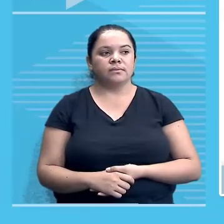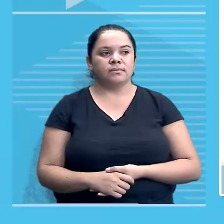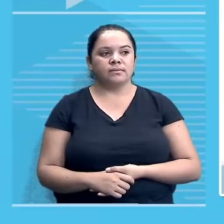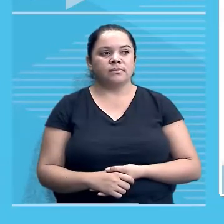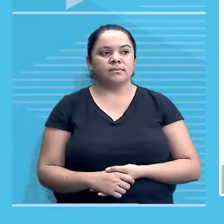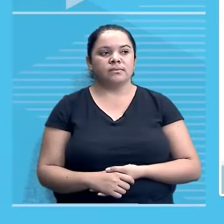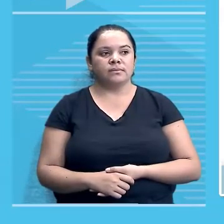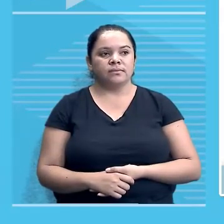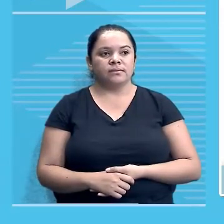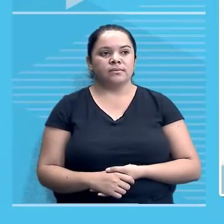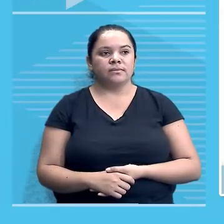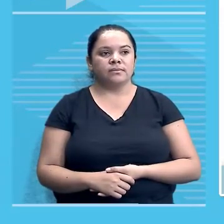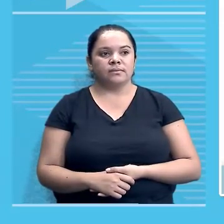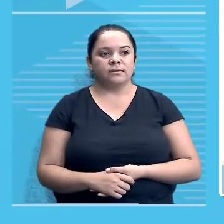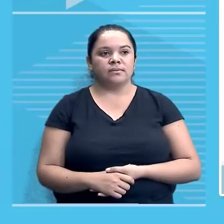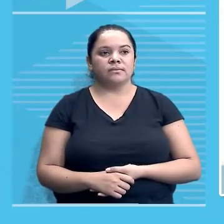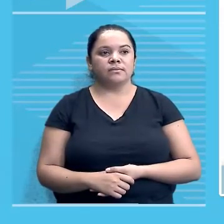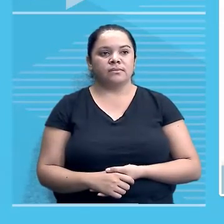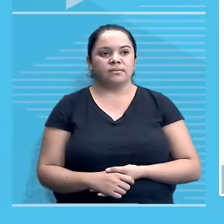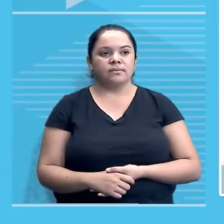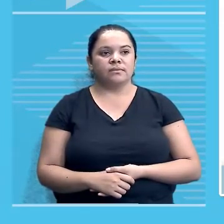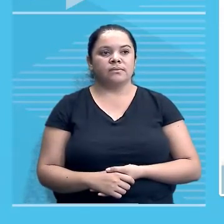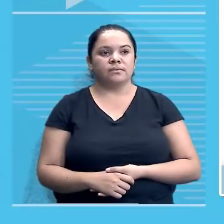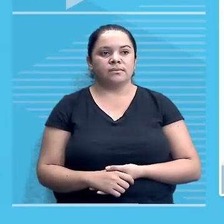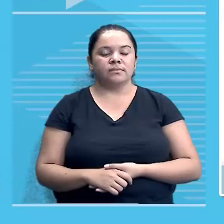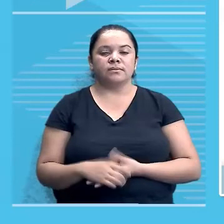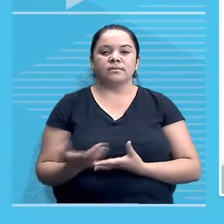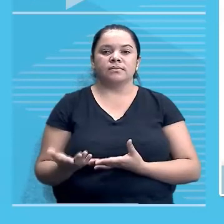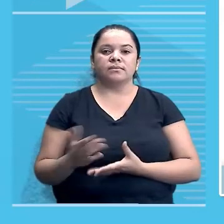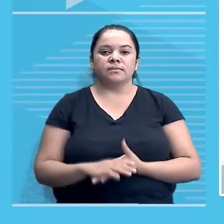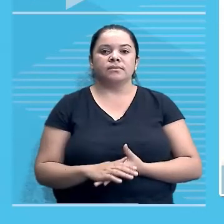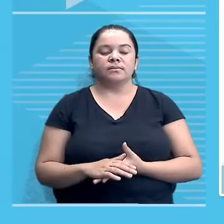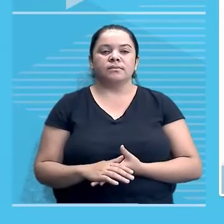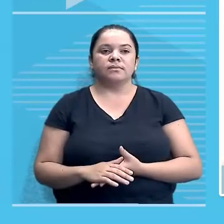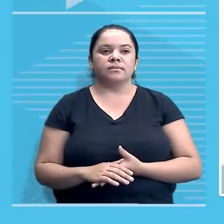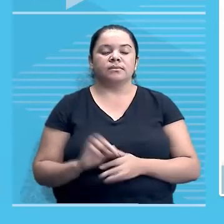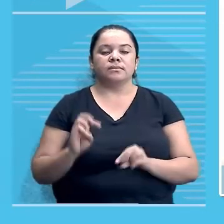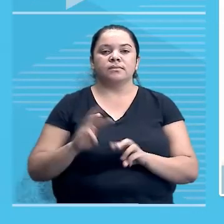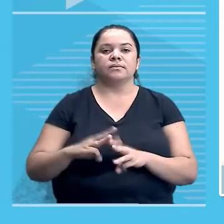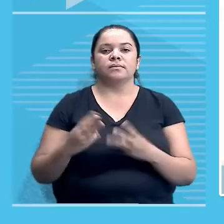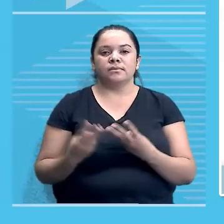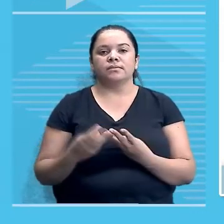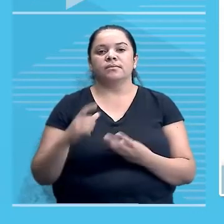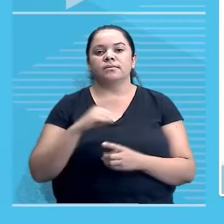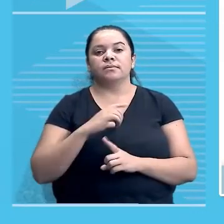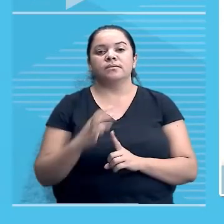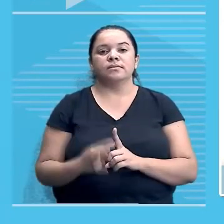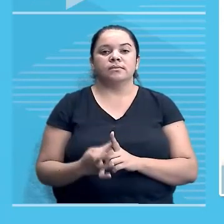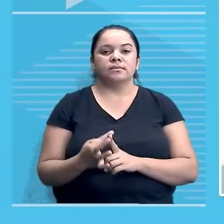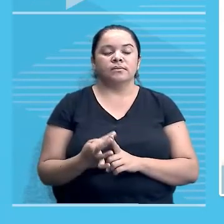Letra B de bola. Então, o corpo, ele sofreu uma variação de